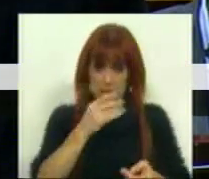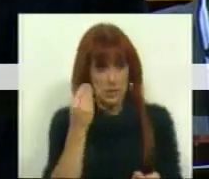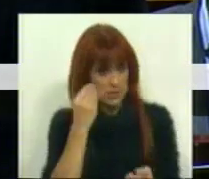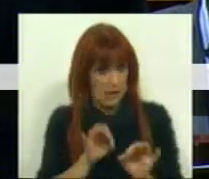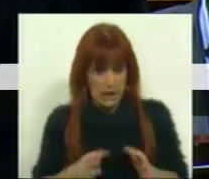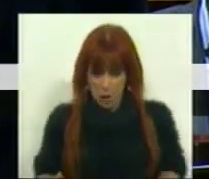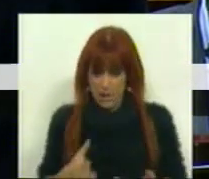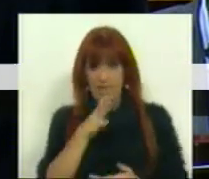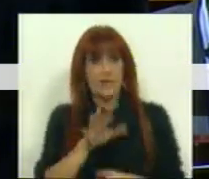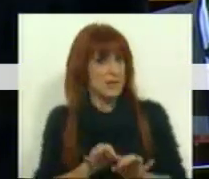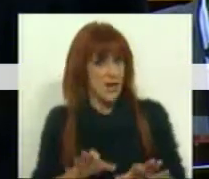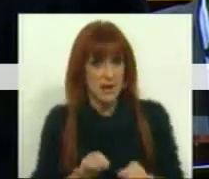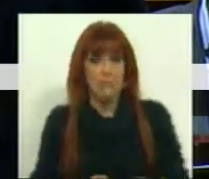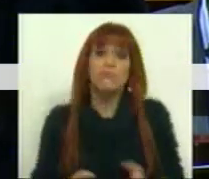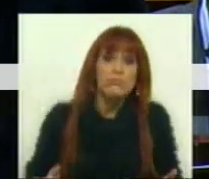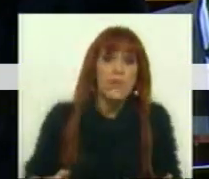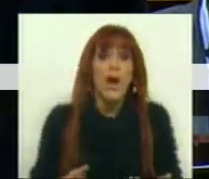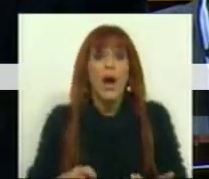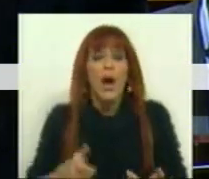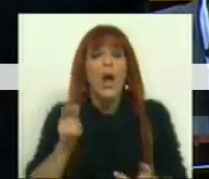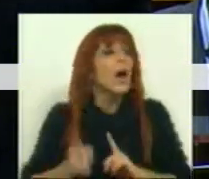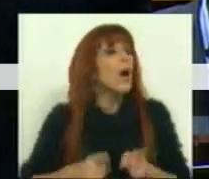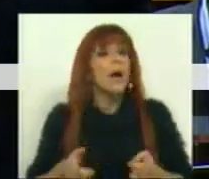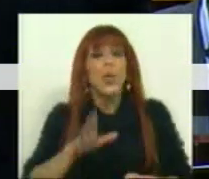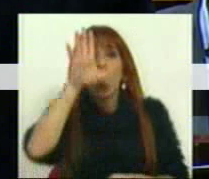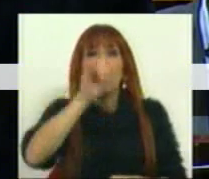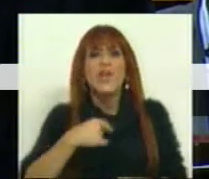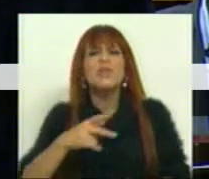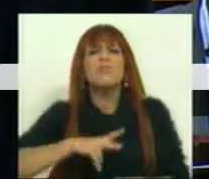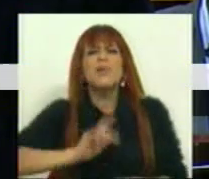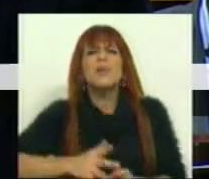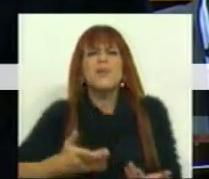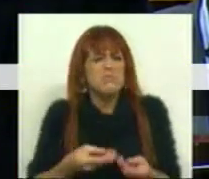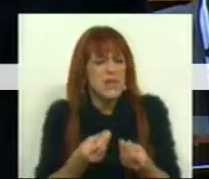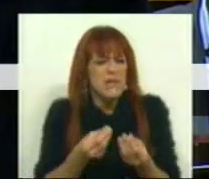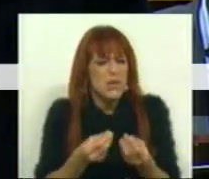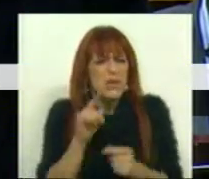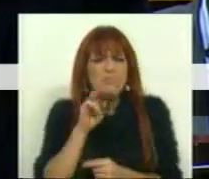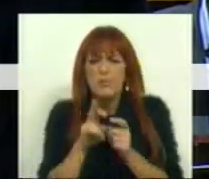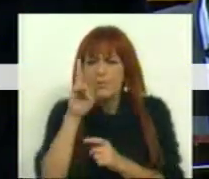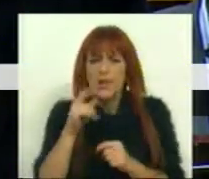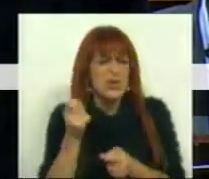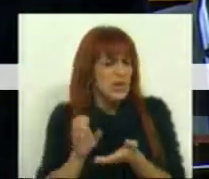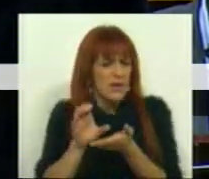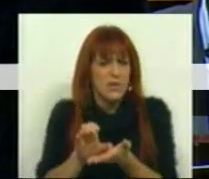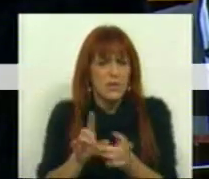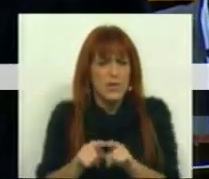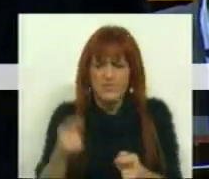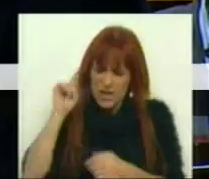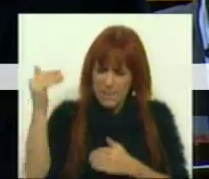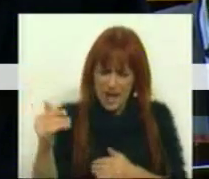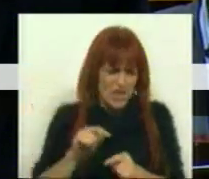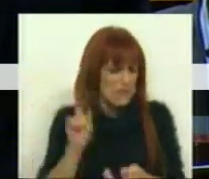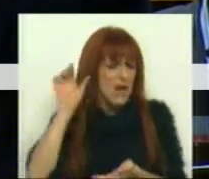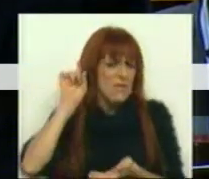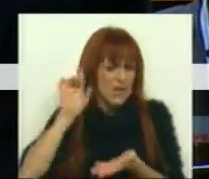como agora acabou de dizer, então, o que é que o Governo português, em matéria de juros e de capital e de prazos e